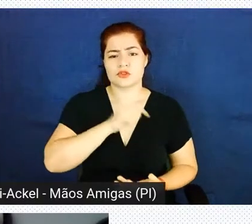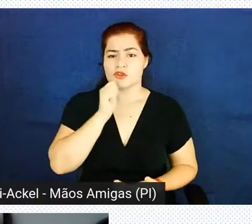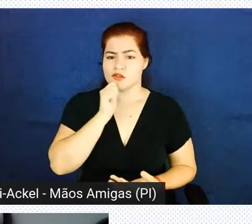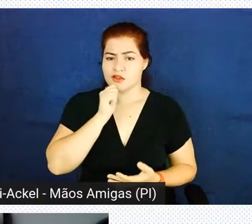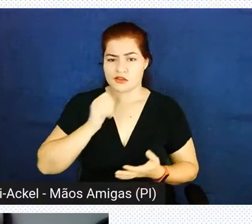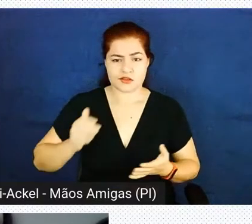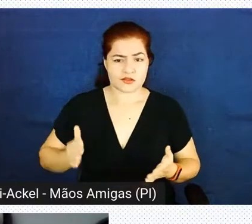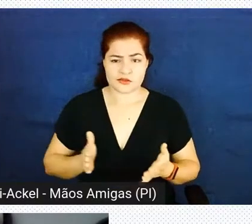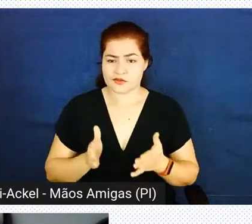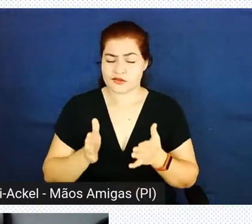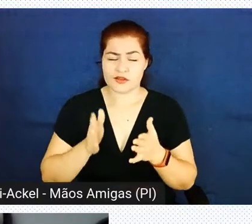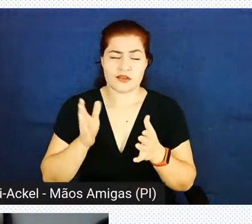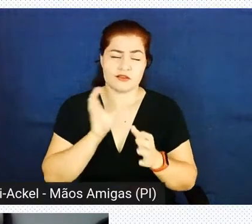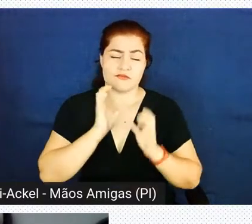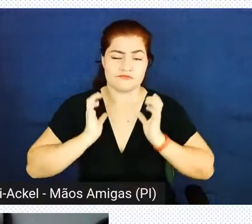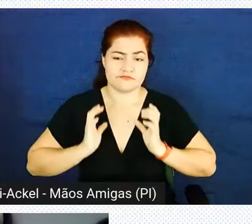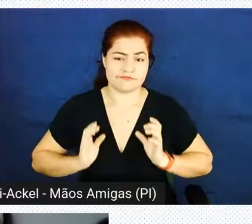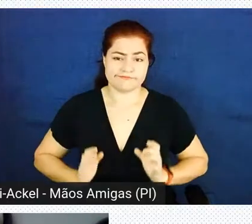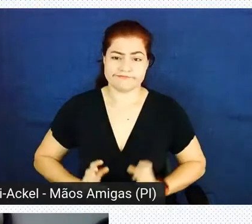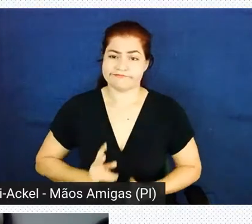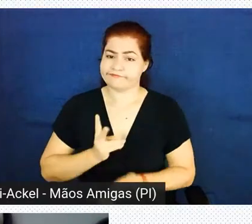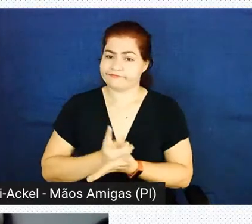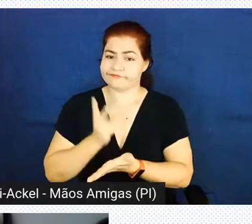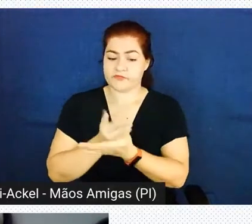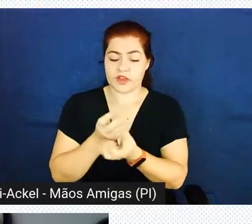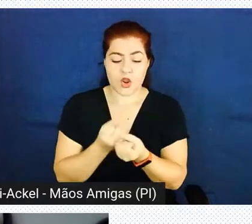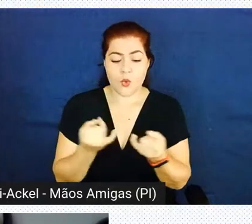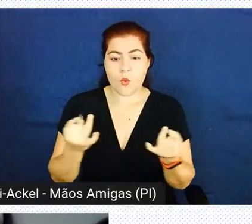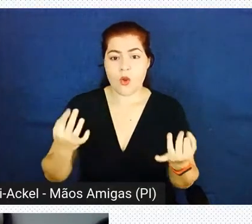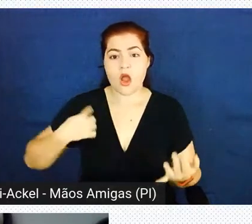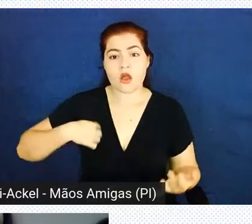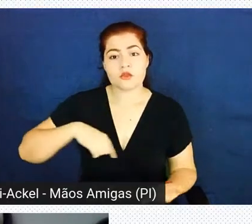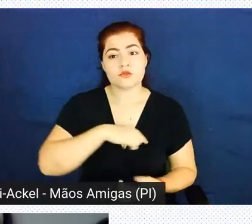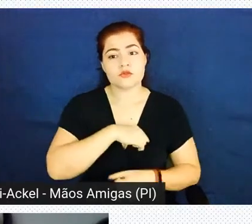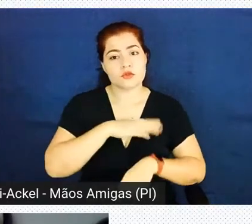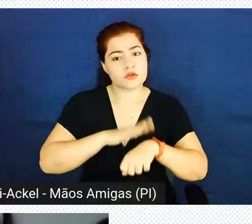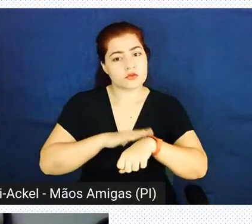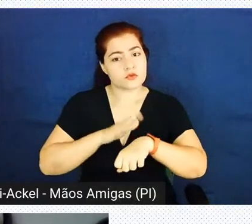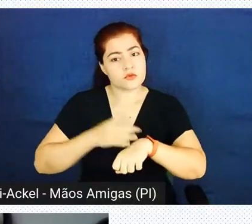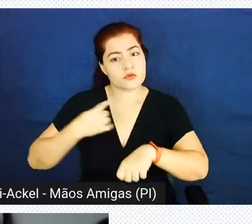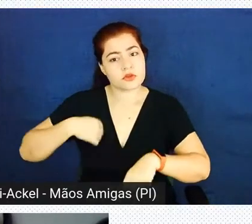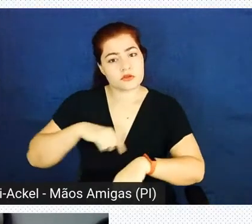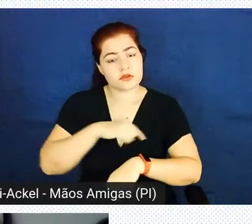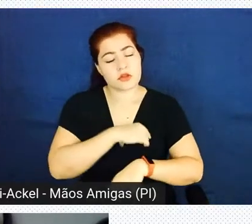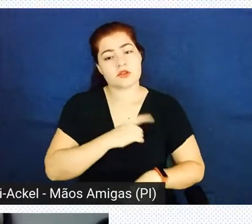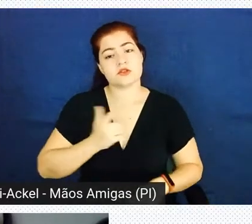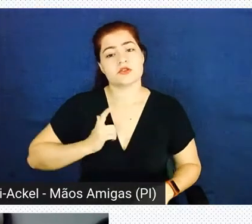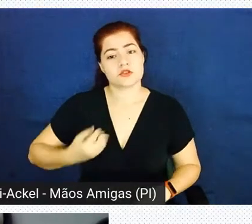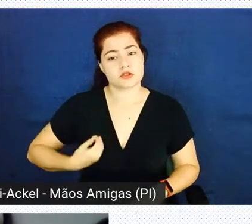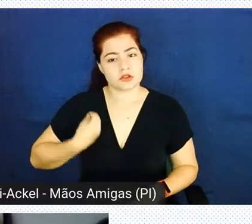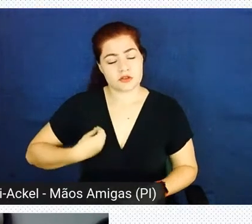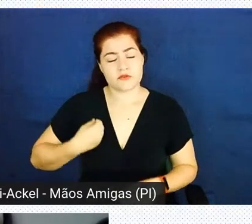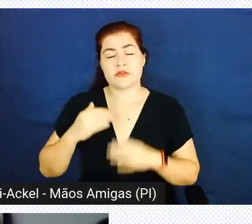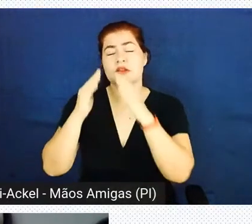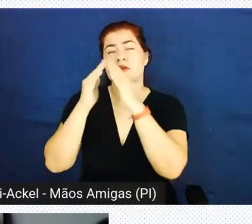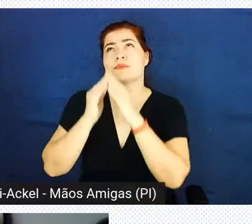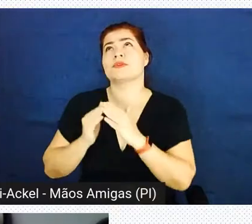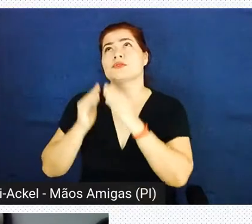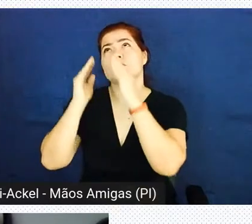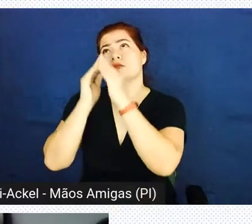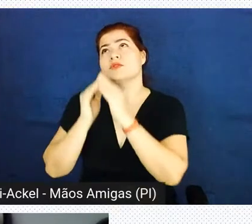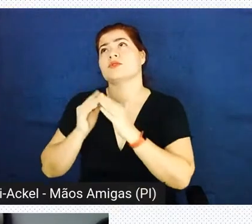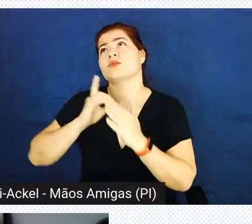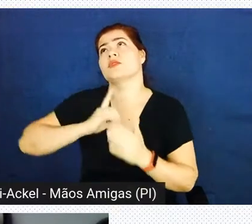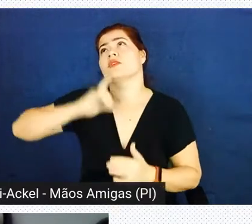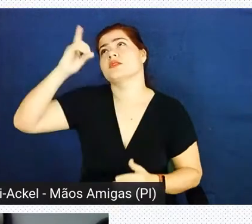muitas vezes? Quantos de nós, no momento em que estamos ali pedindo a Deus algo,